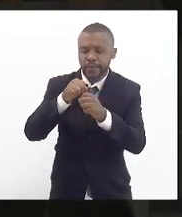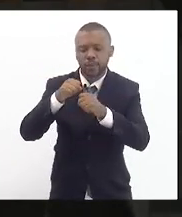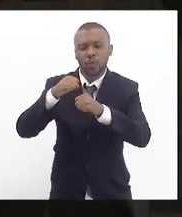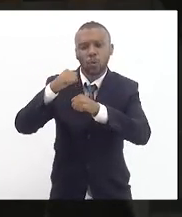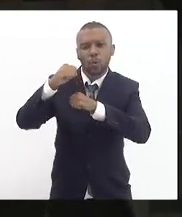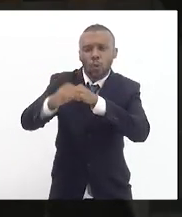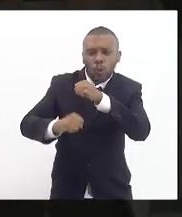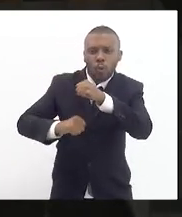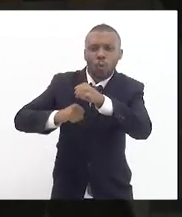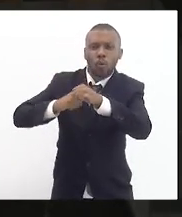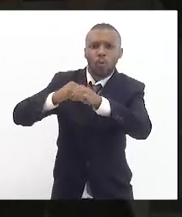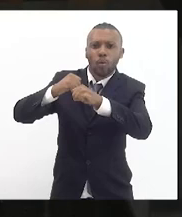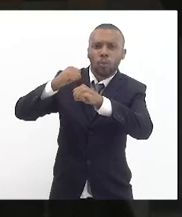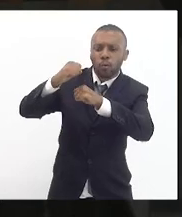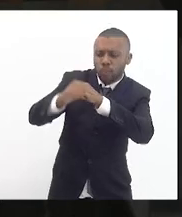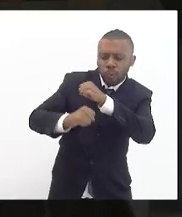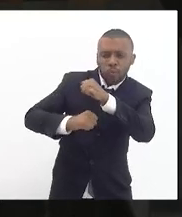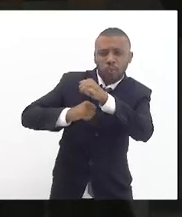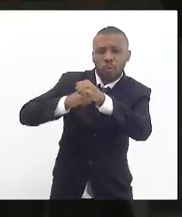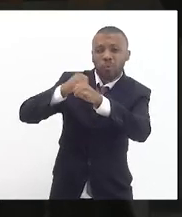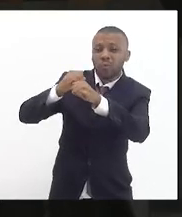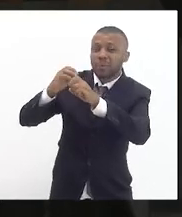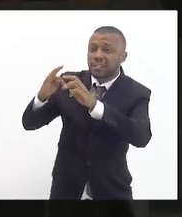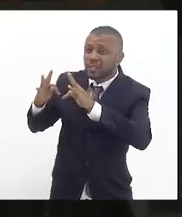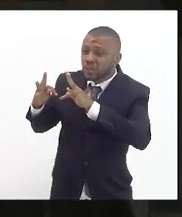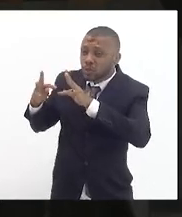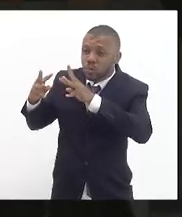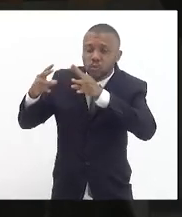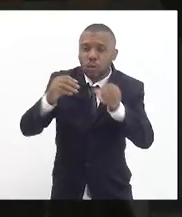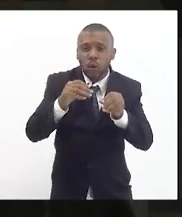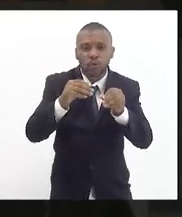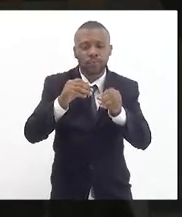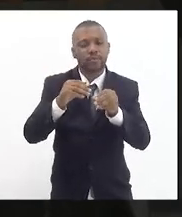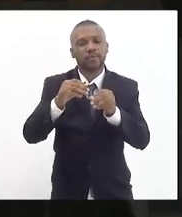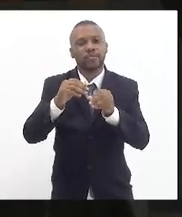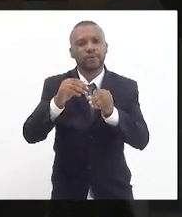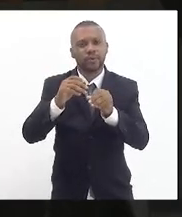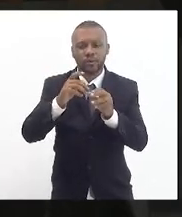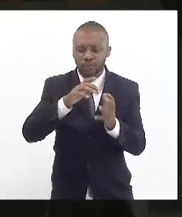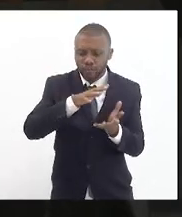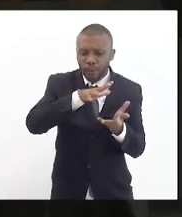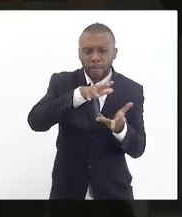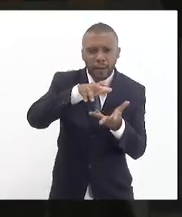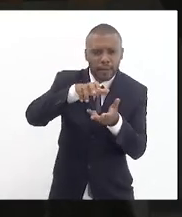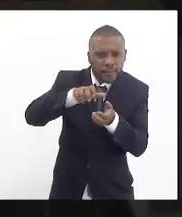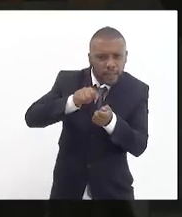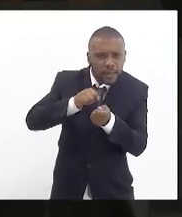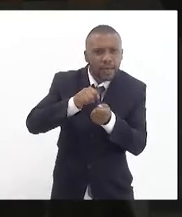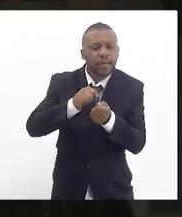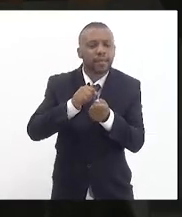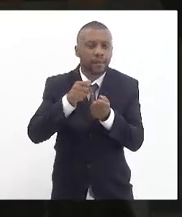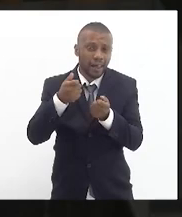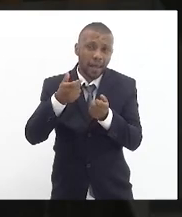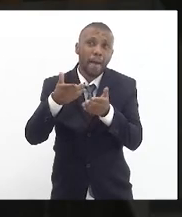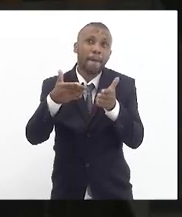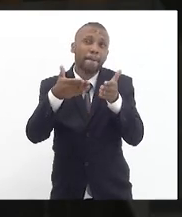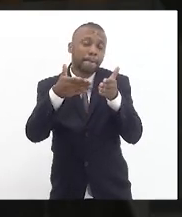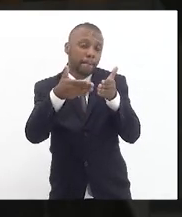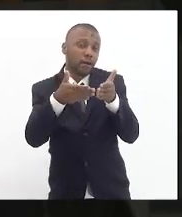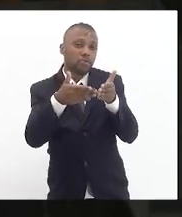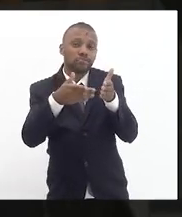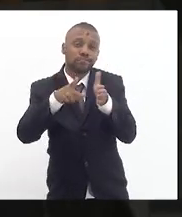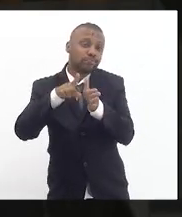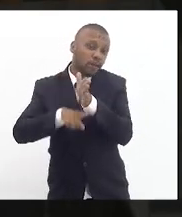verificar que todos os planetas e foi extensão da lua que não